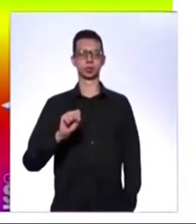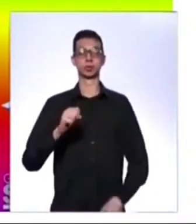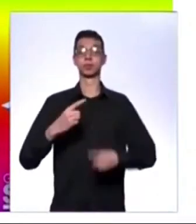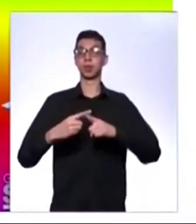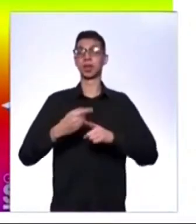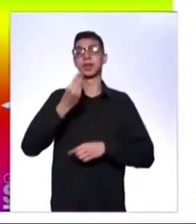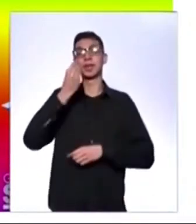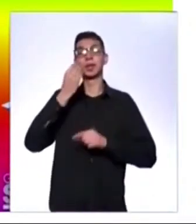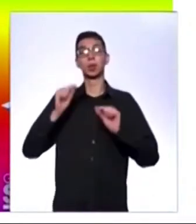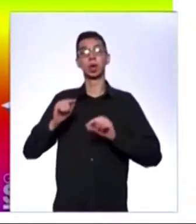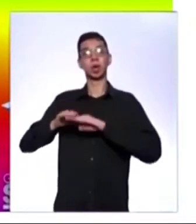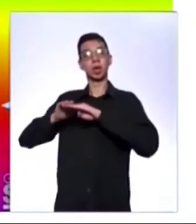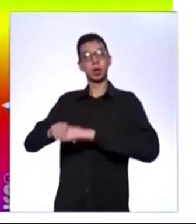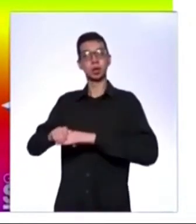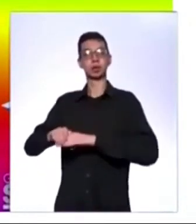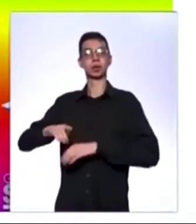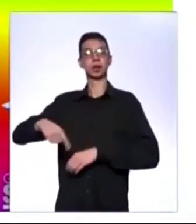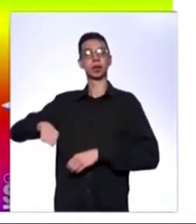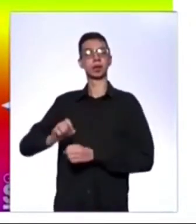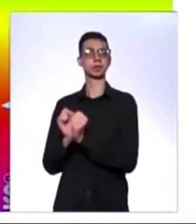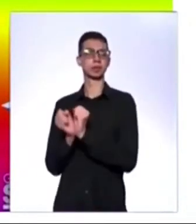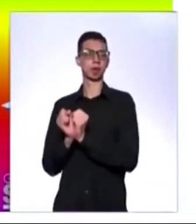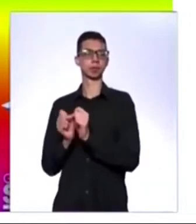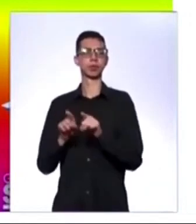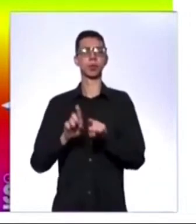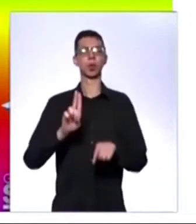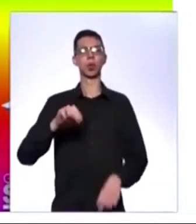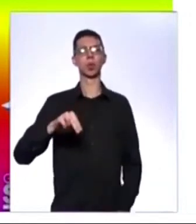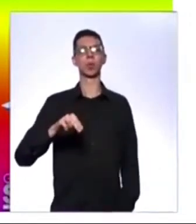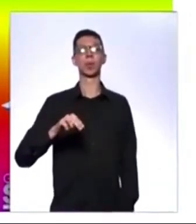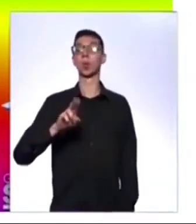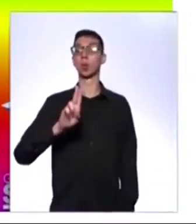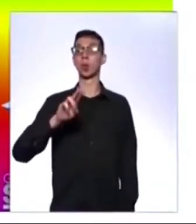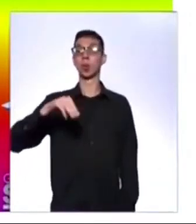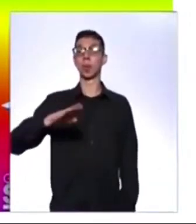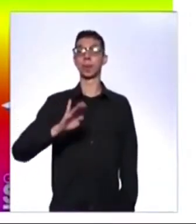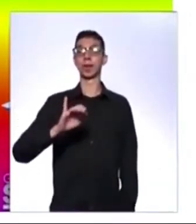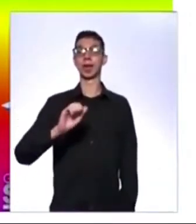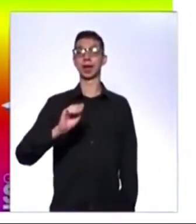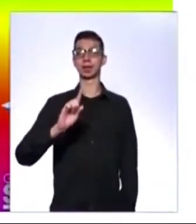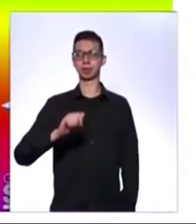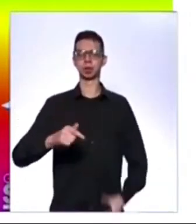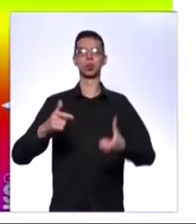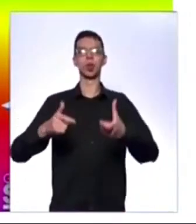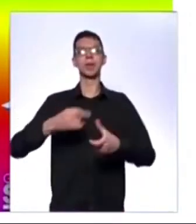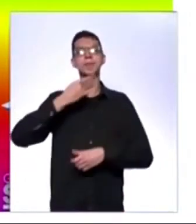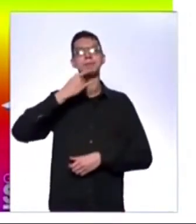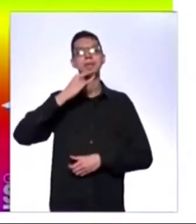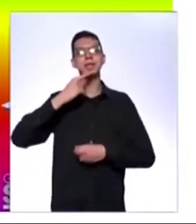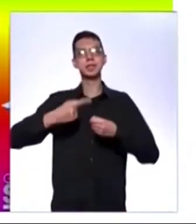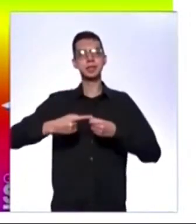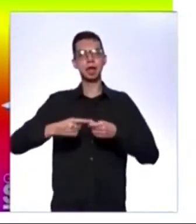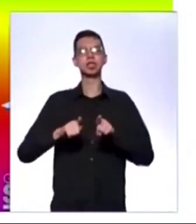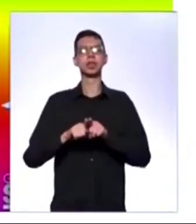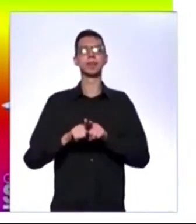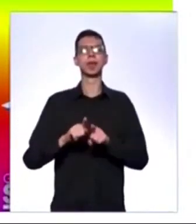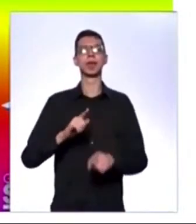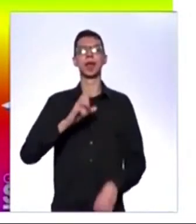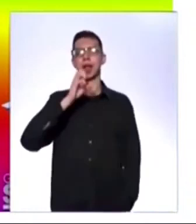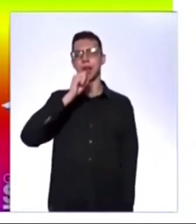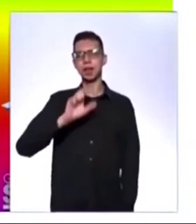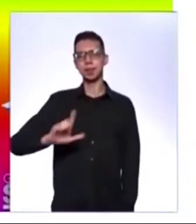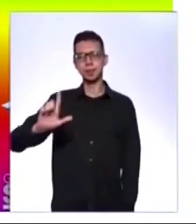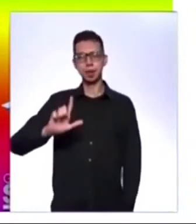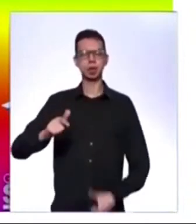escravizados. Nós temos a umbigada, muito importante aí na região de Piracicaba, um abração para o pessoal de Piracicaba, Limeira,